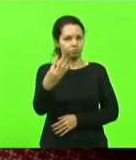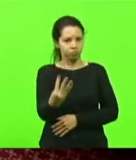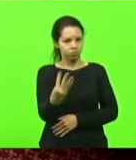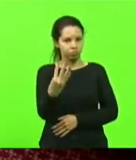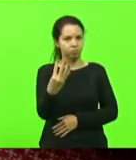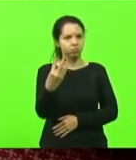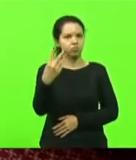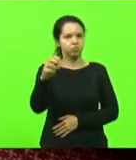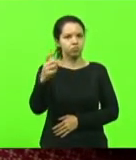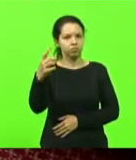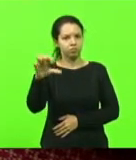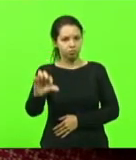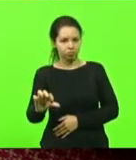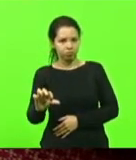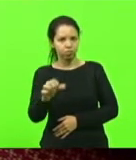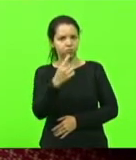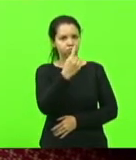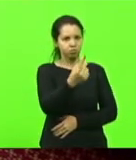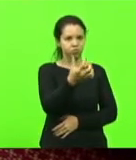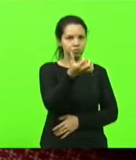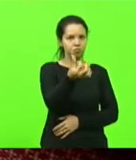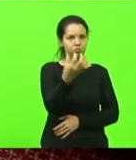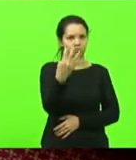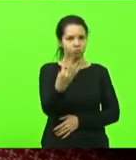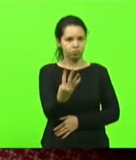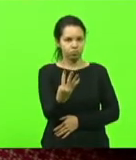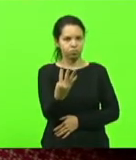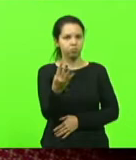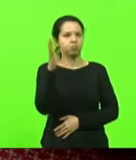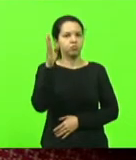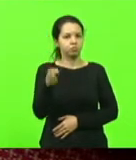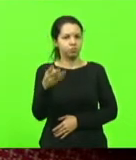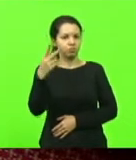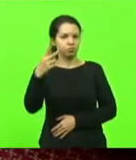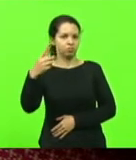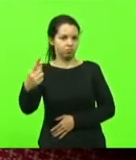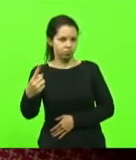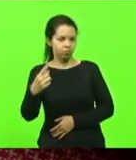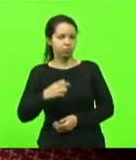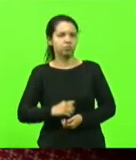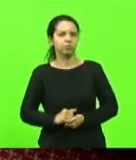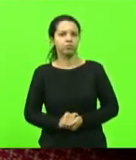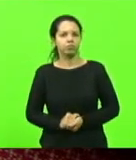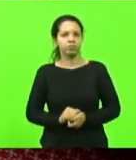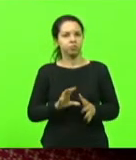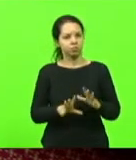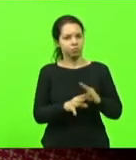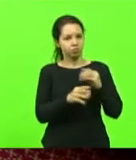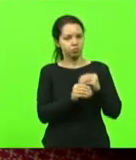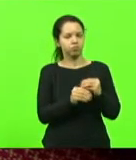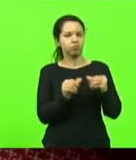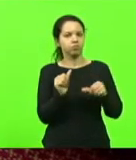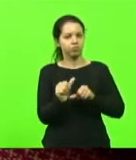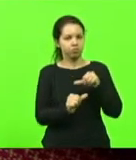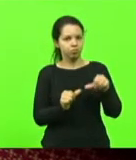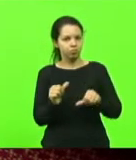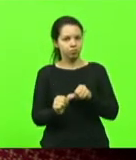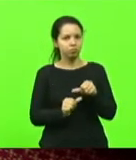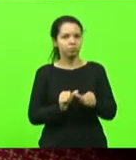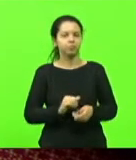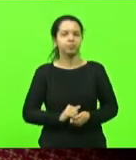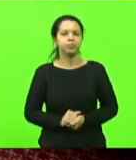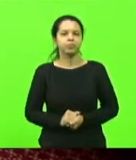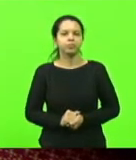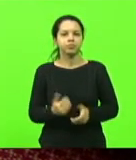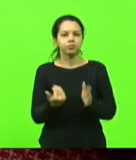e 164-2021. Este com emenda modificativa. Ex